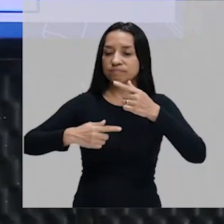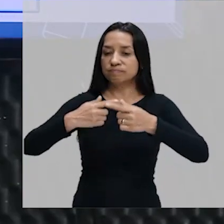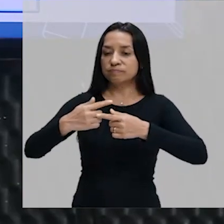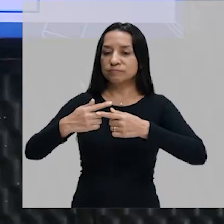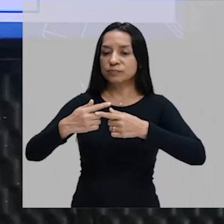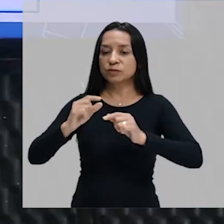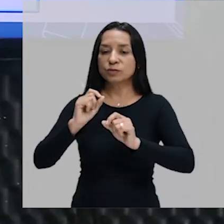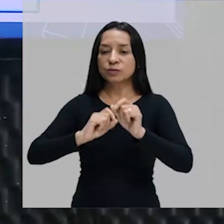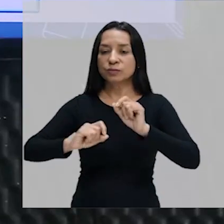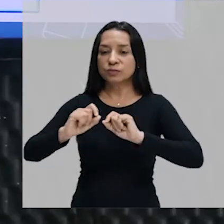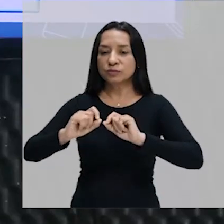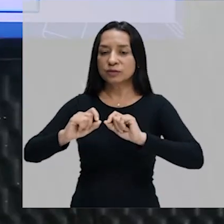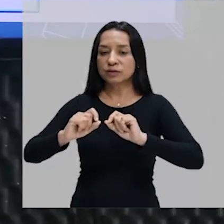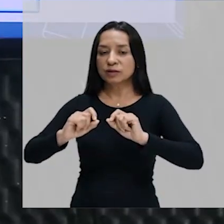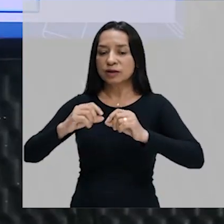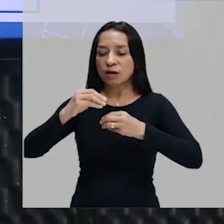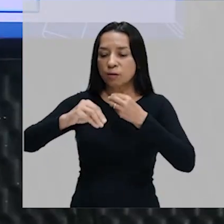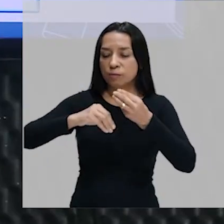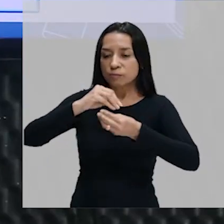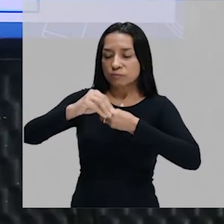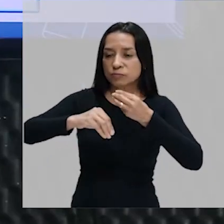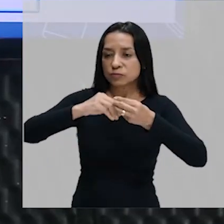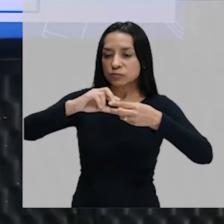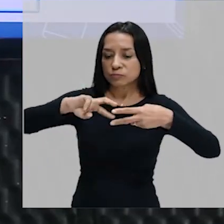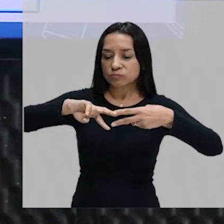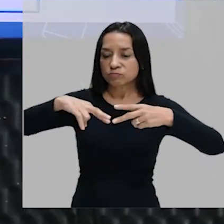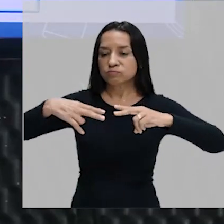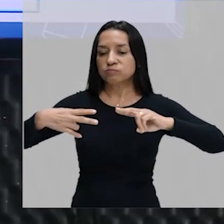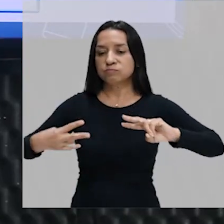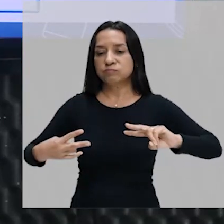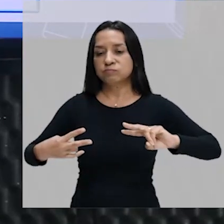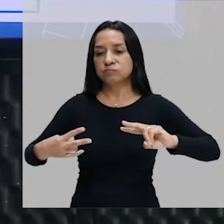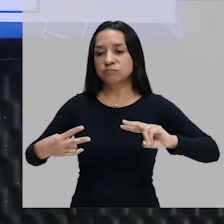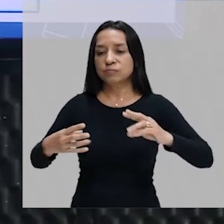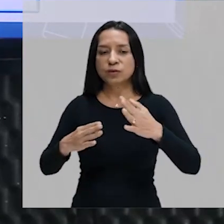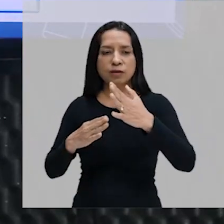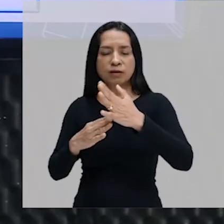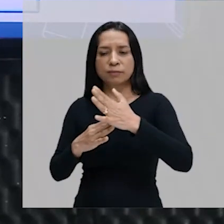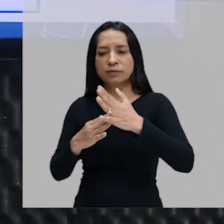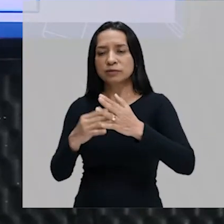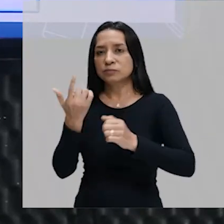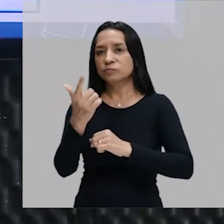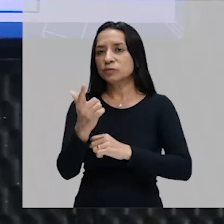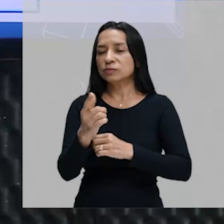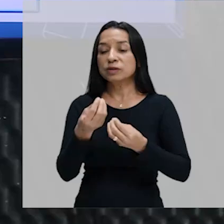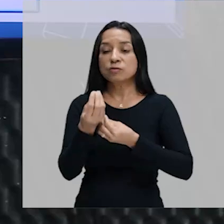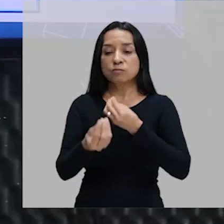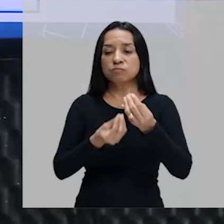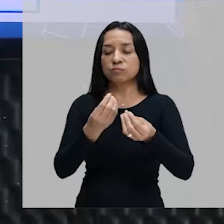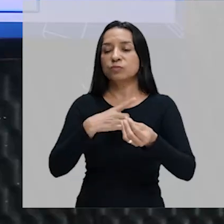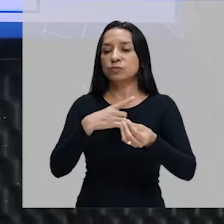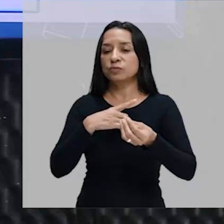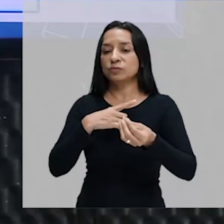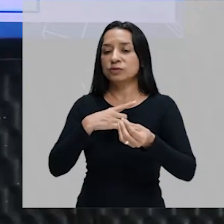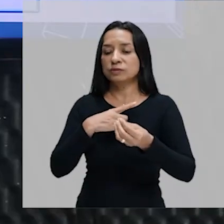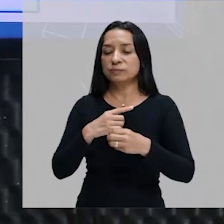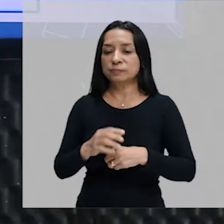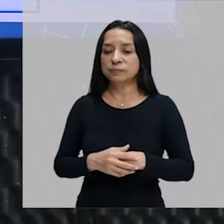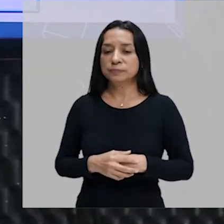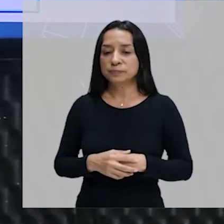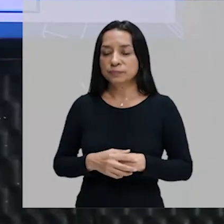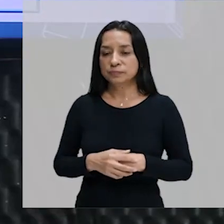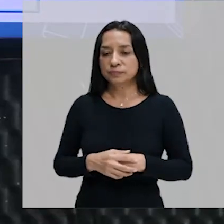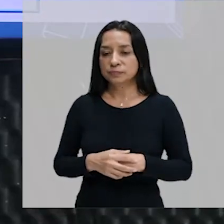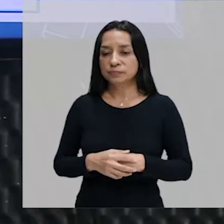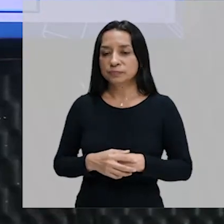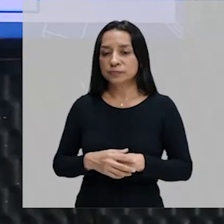do material genético desses indivíduos. Então, com a barreira genética, não tem como haver fluxo gênico. Então, esses indivíduos que estão